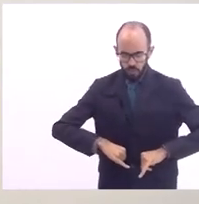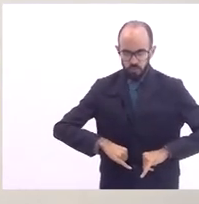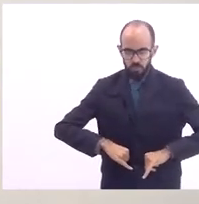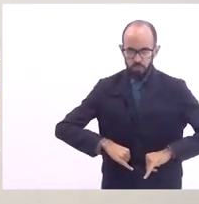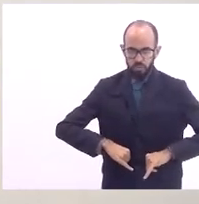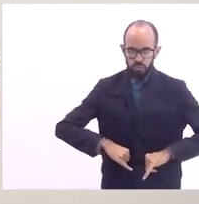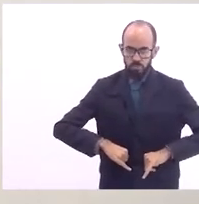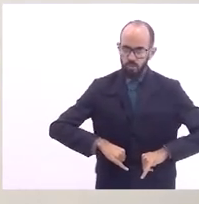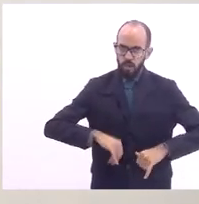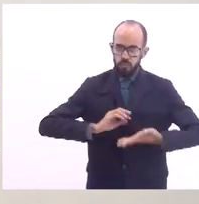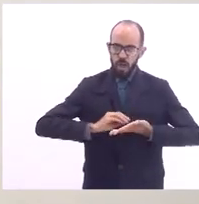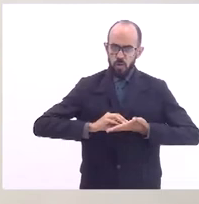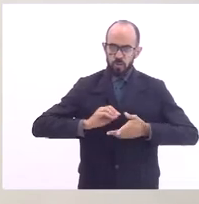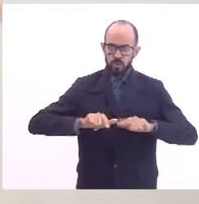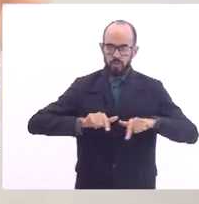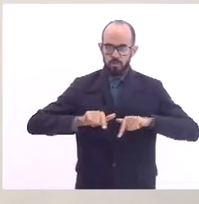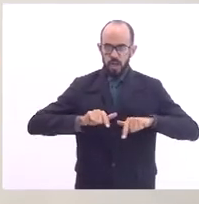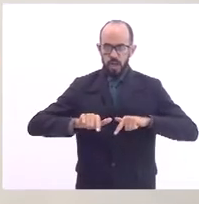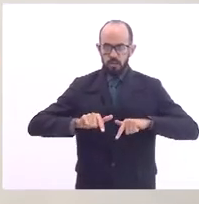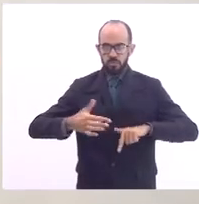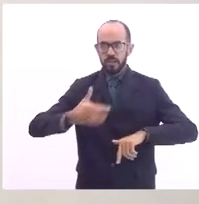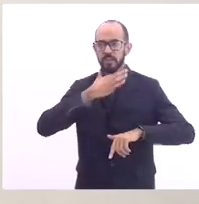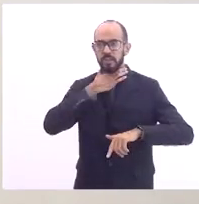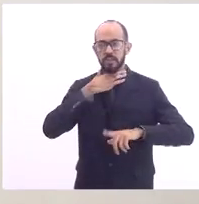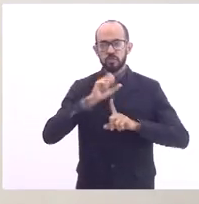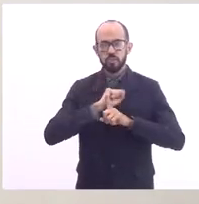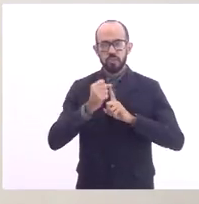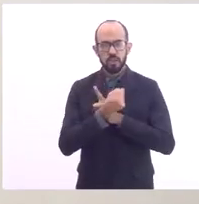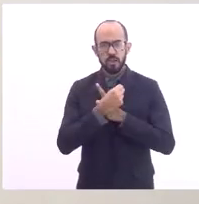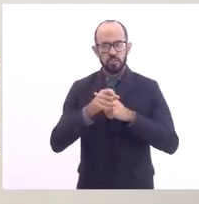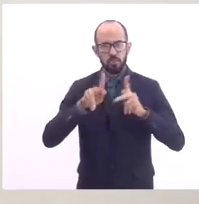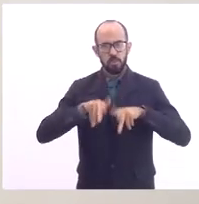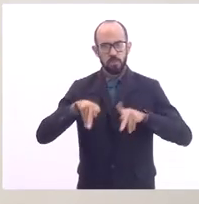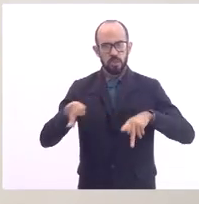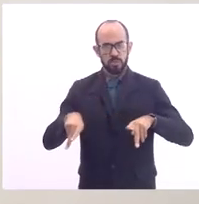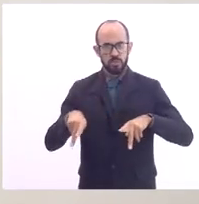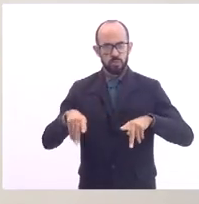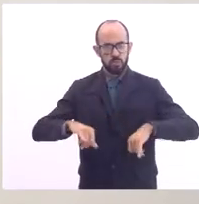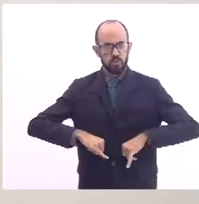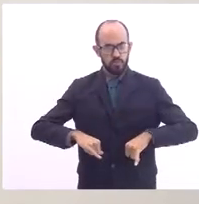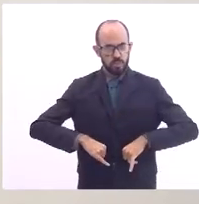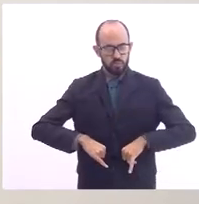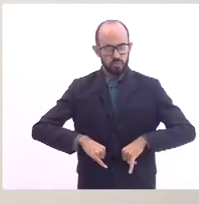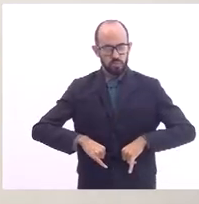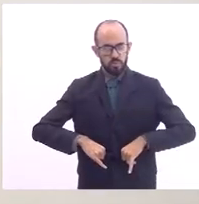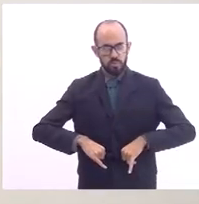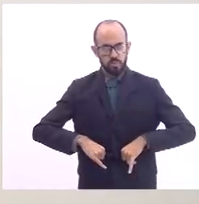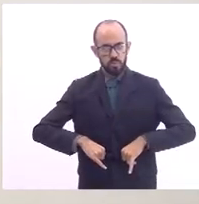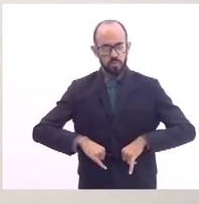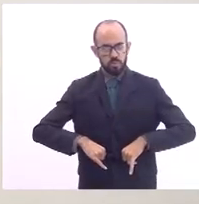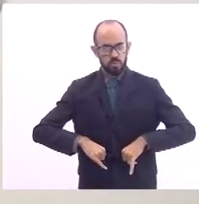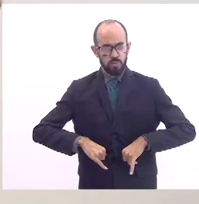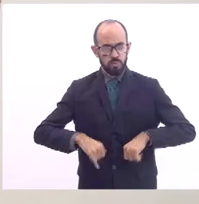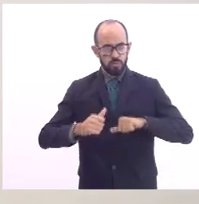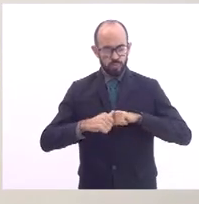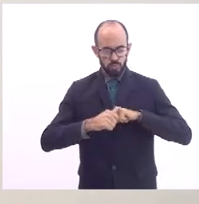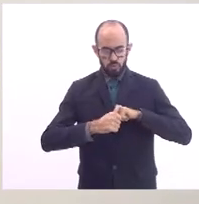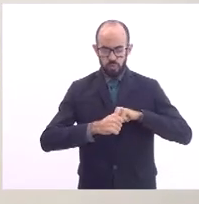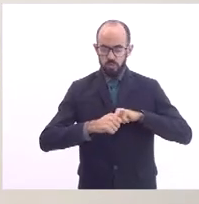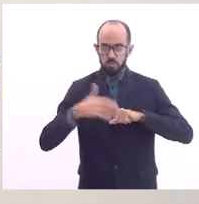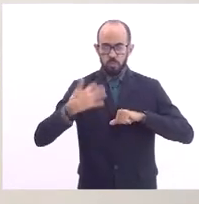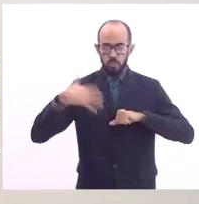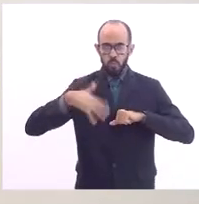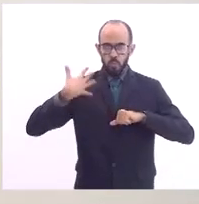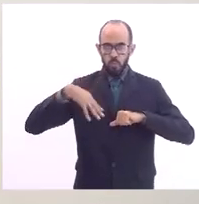massacre, o desemprego, né, a crise social que nós estamos passando, né, que a população está passando. E as contas estão chegando altas. O